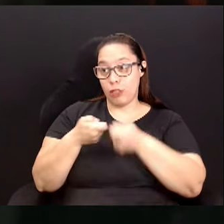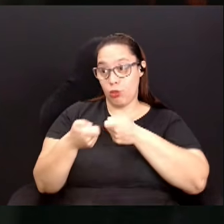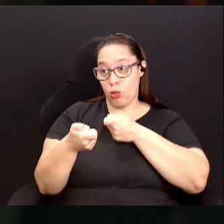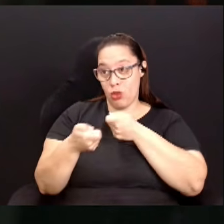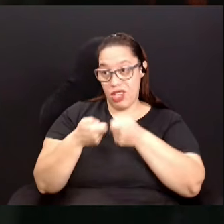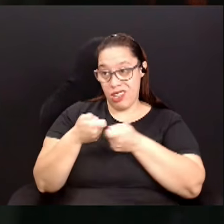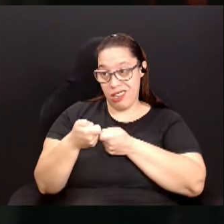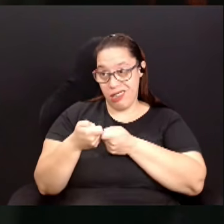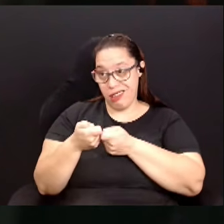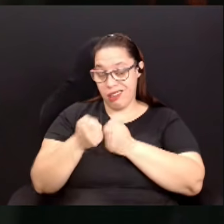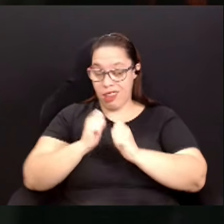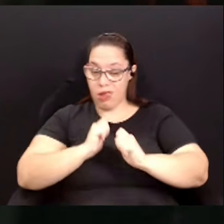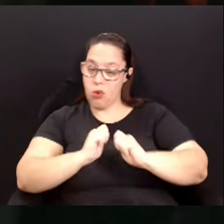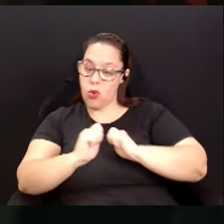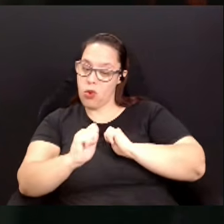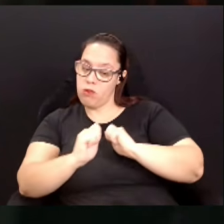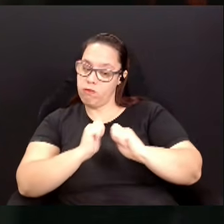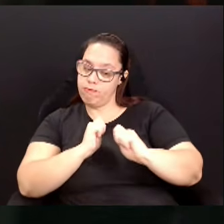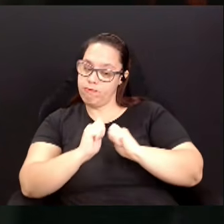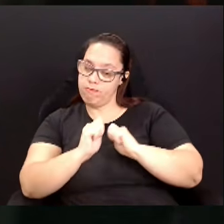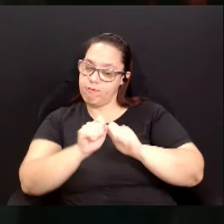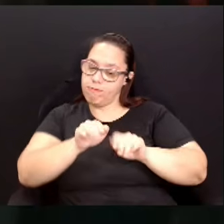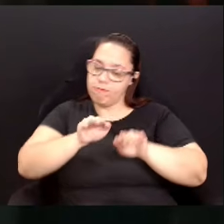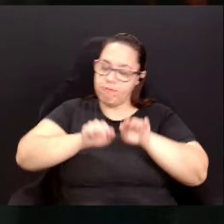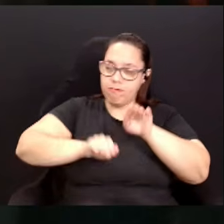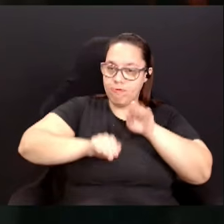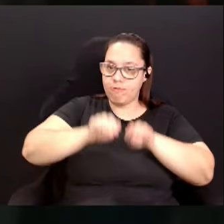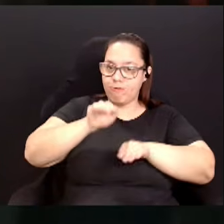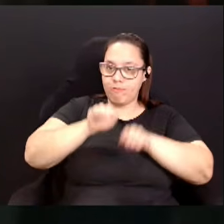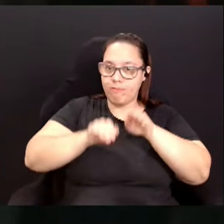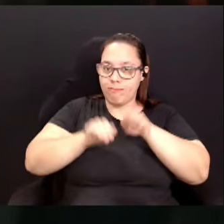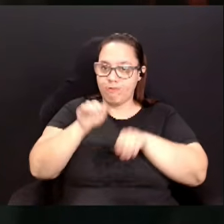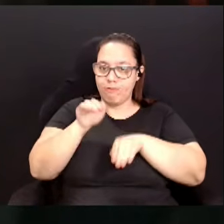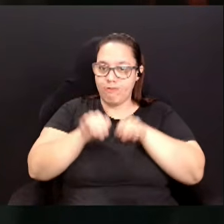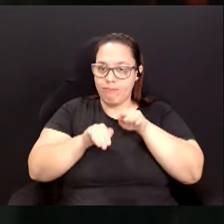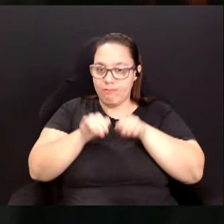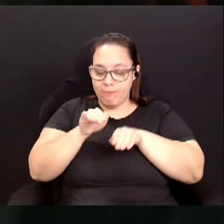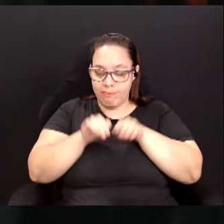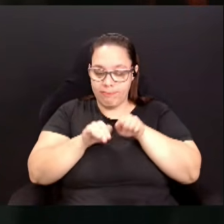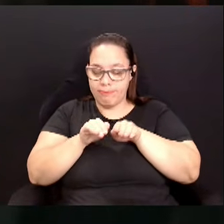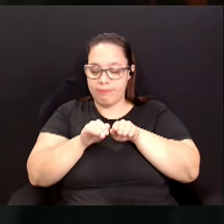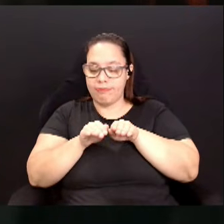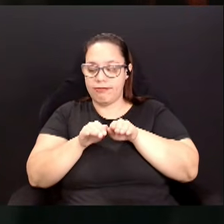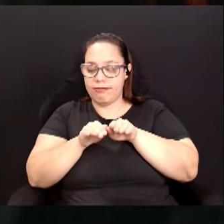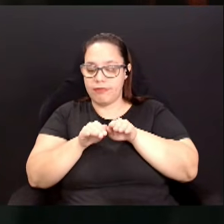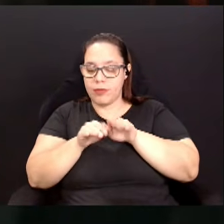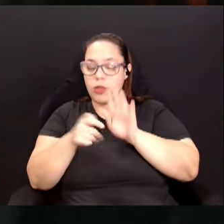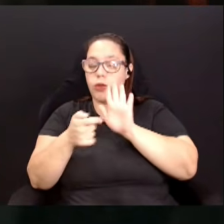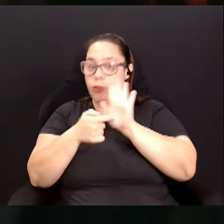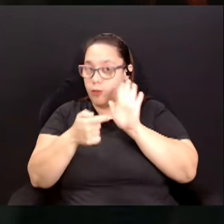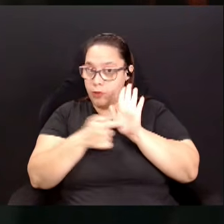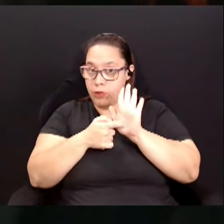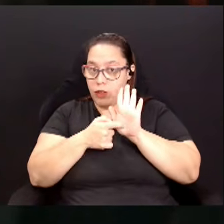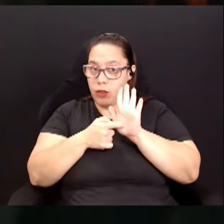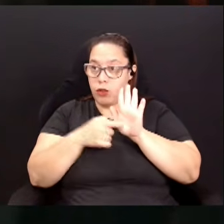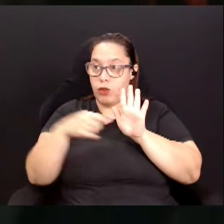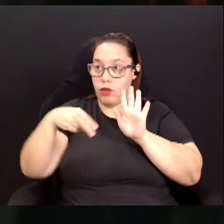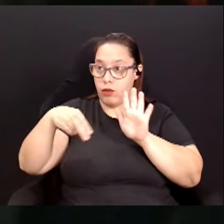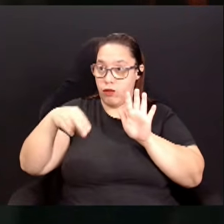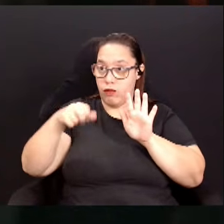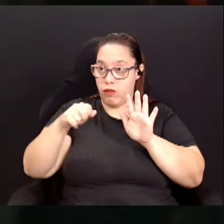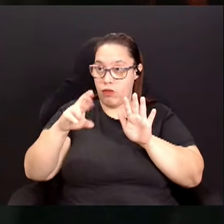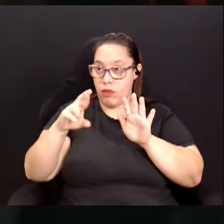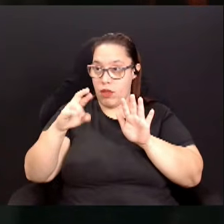se equilibrando. E aí quando a gente vem para essa questão do narcisismo conversacional,